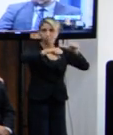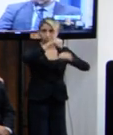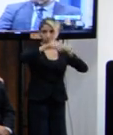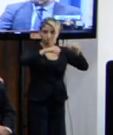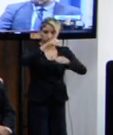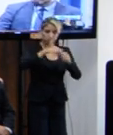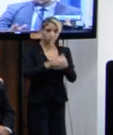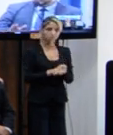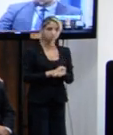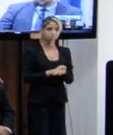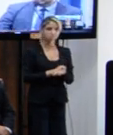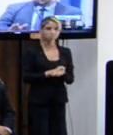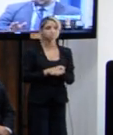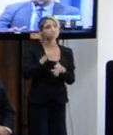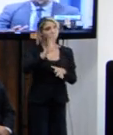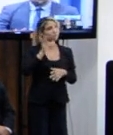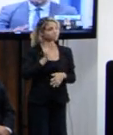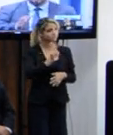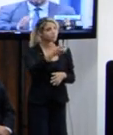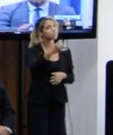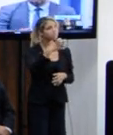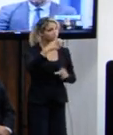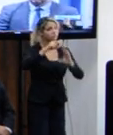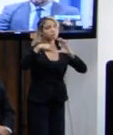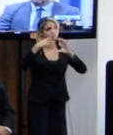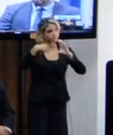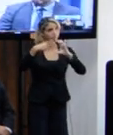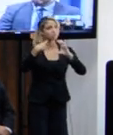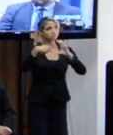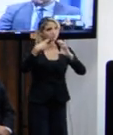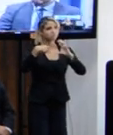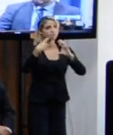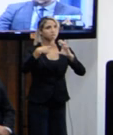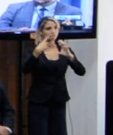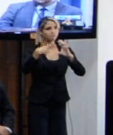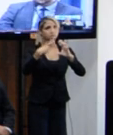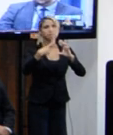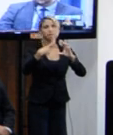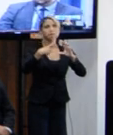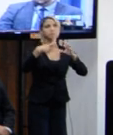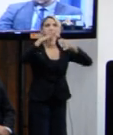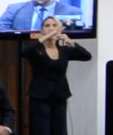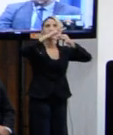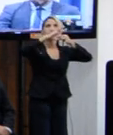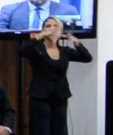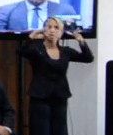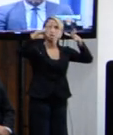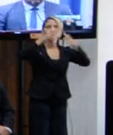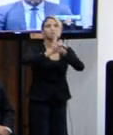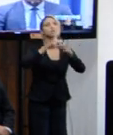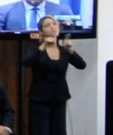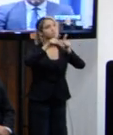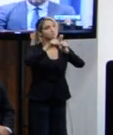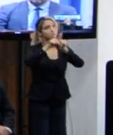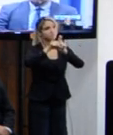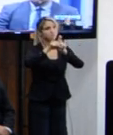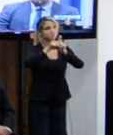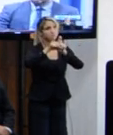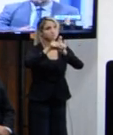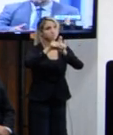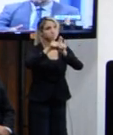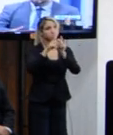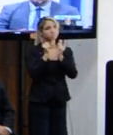quadro, sempre buscando uma Câmara Municipal, como foi dito aqui, independente e harmônica.